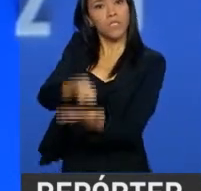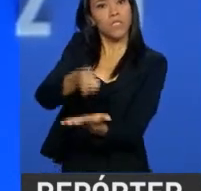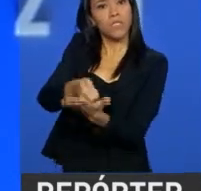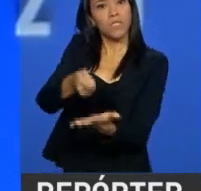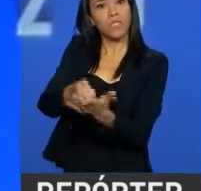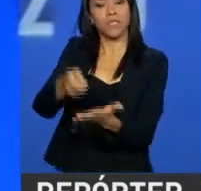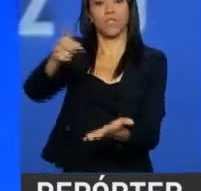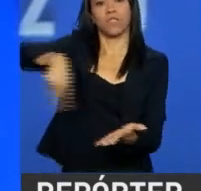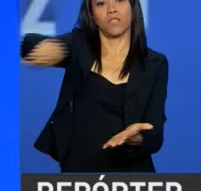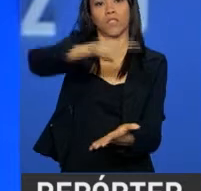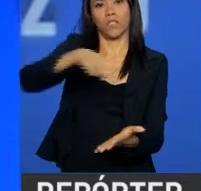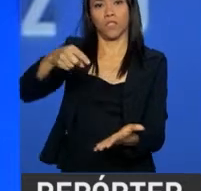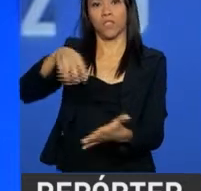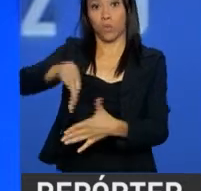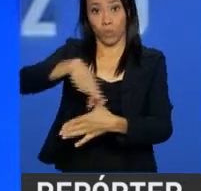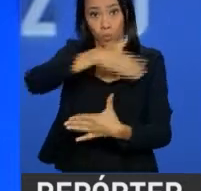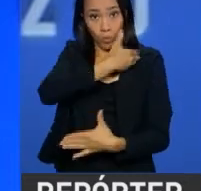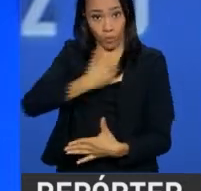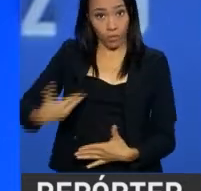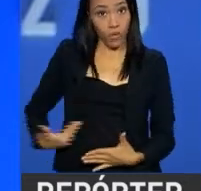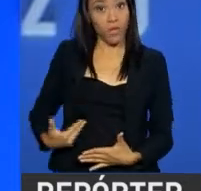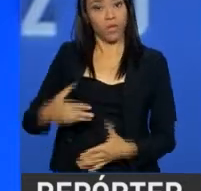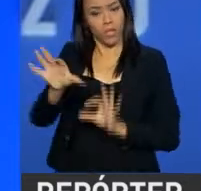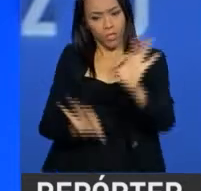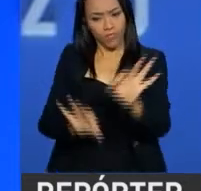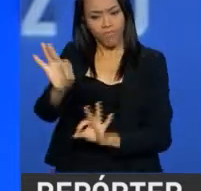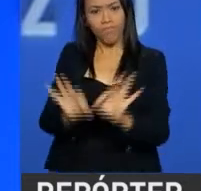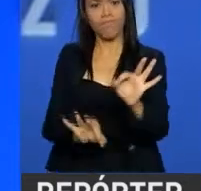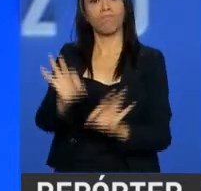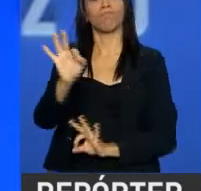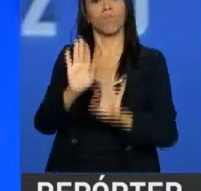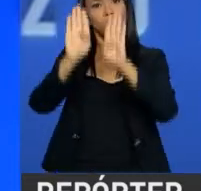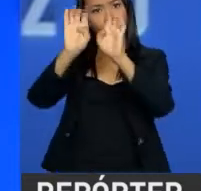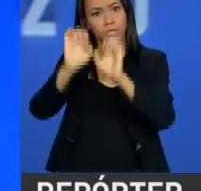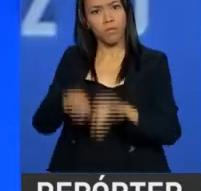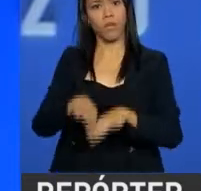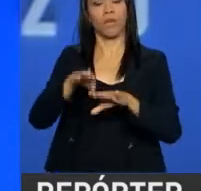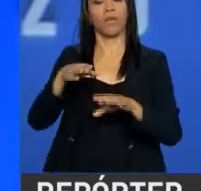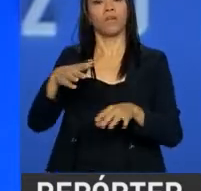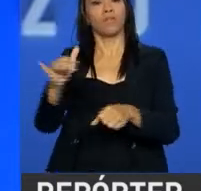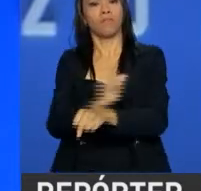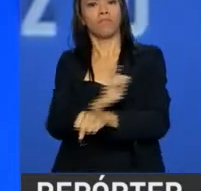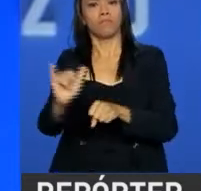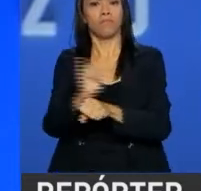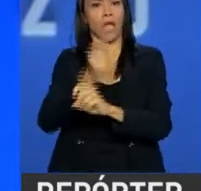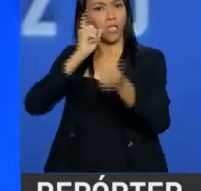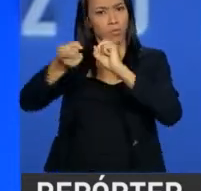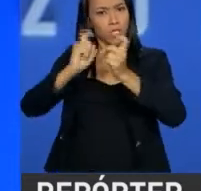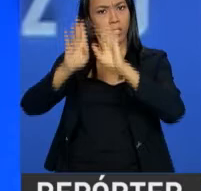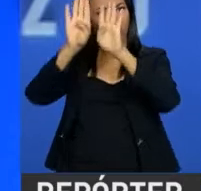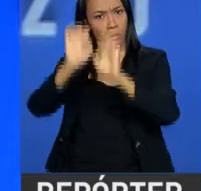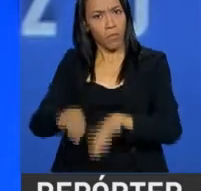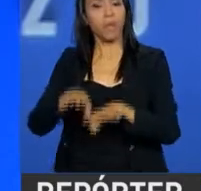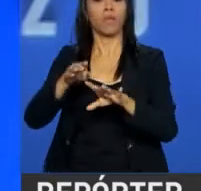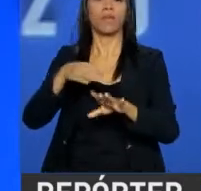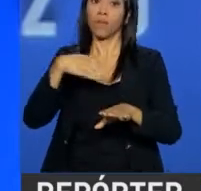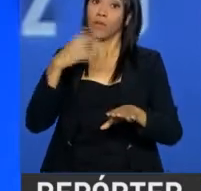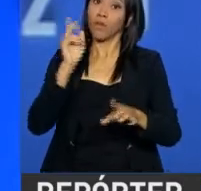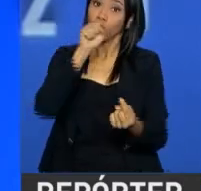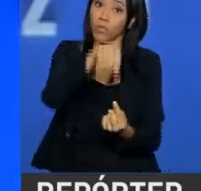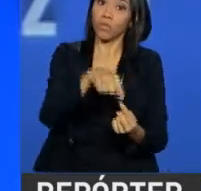que estabeleçam e que criam condições para que o brasil possa crescer